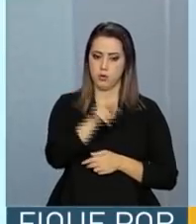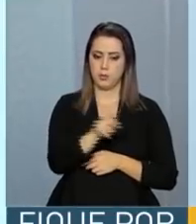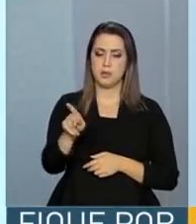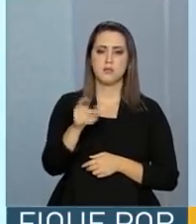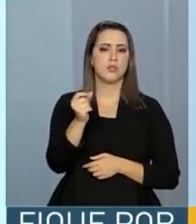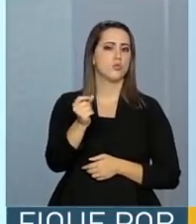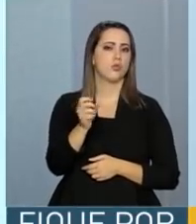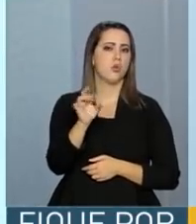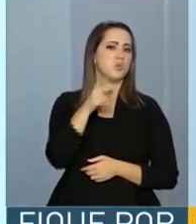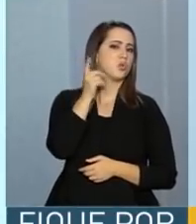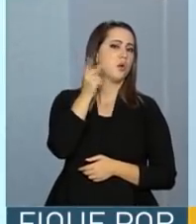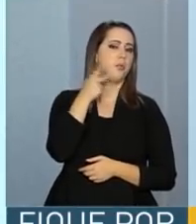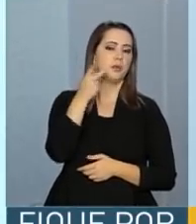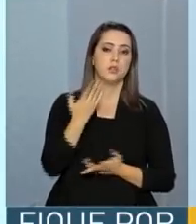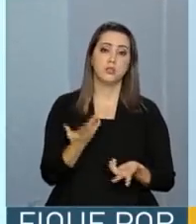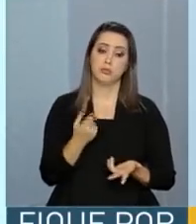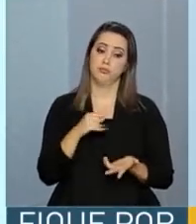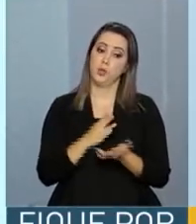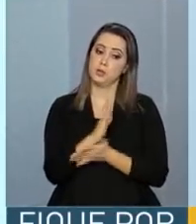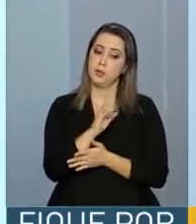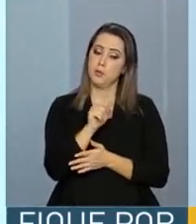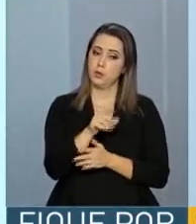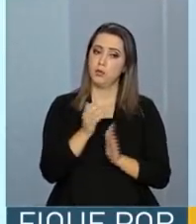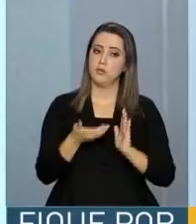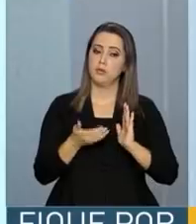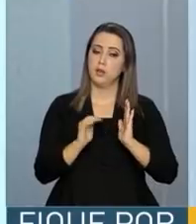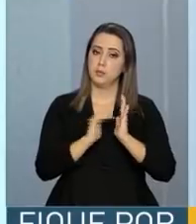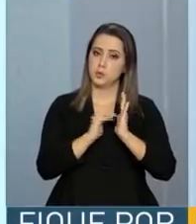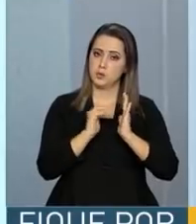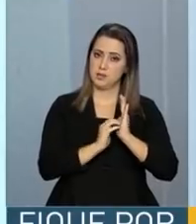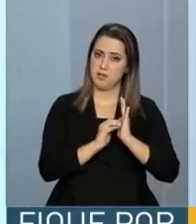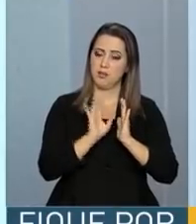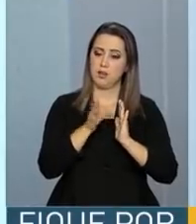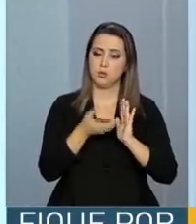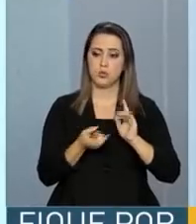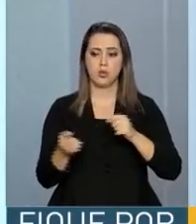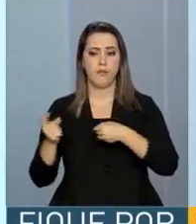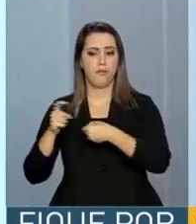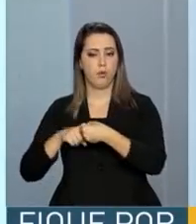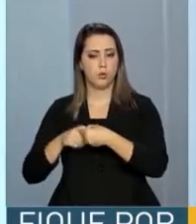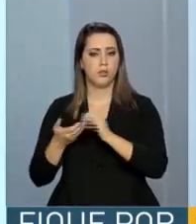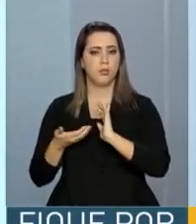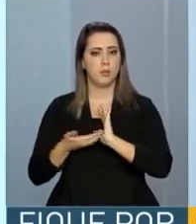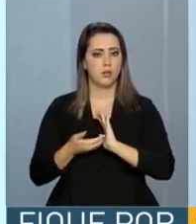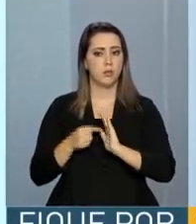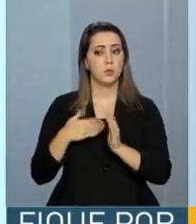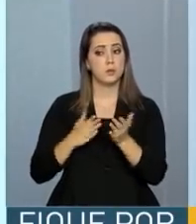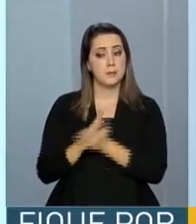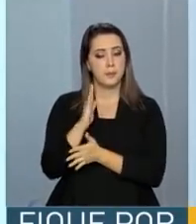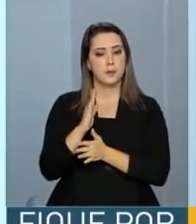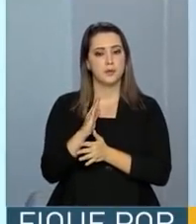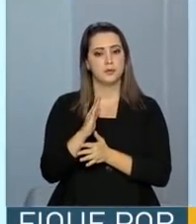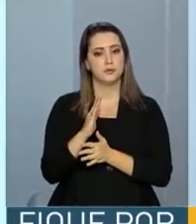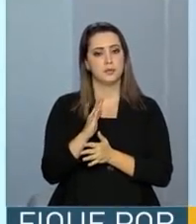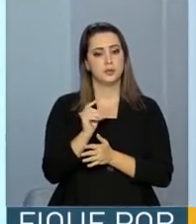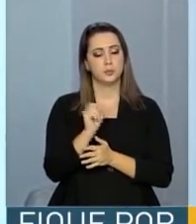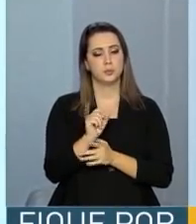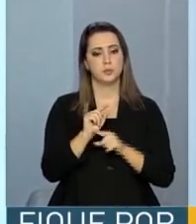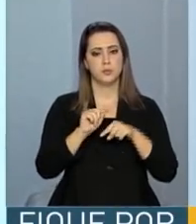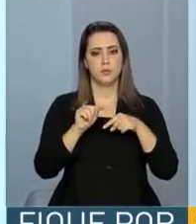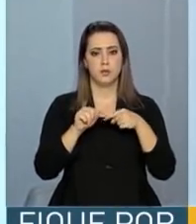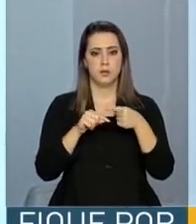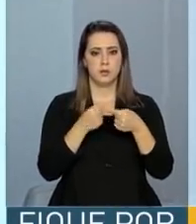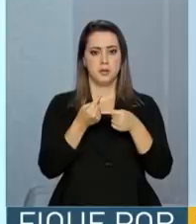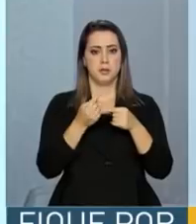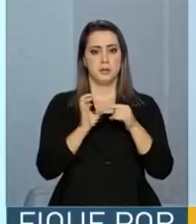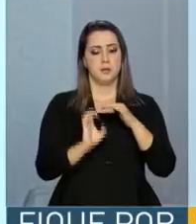que estava no senado jeito pra câmera lá estava paralisado por muito tempo fizemos a provar e é é